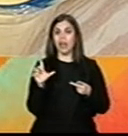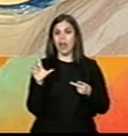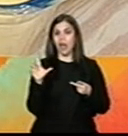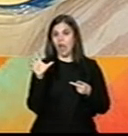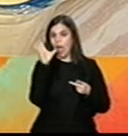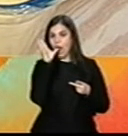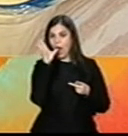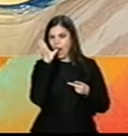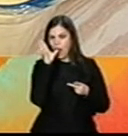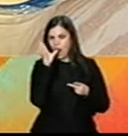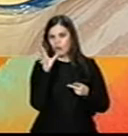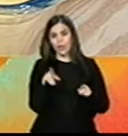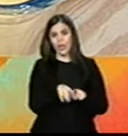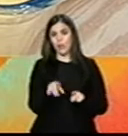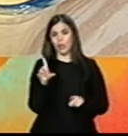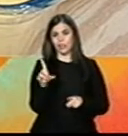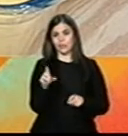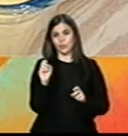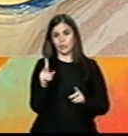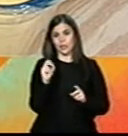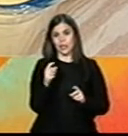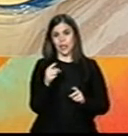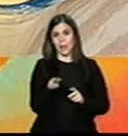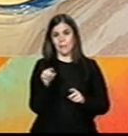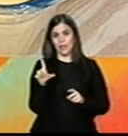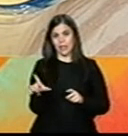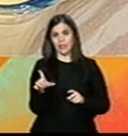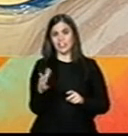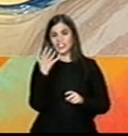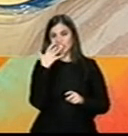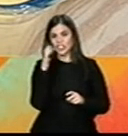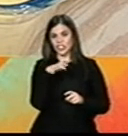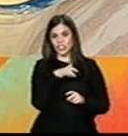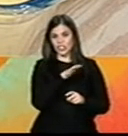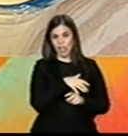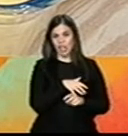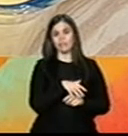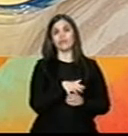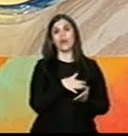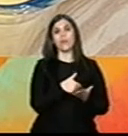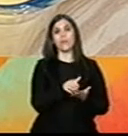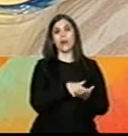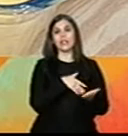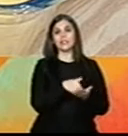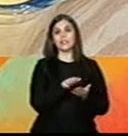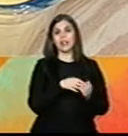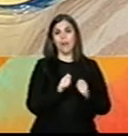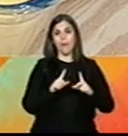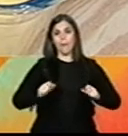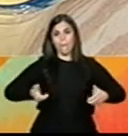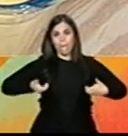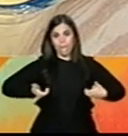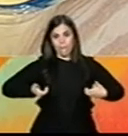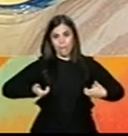250 mililitros. É igual ao litro, não é? É igual ao litro. Pitada de sal, 2 colheres de sopa de manteiga de amendoim ou manteiga?